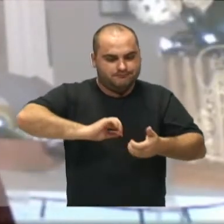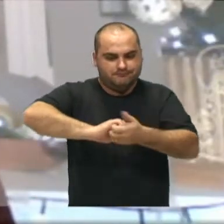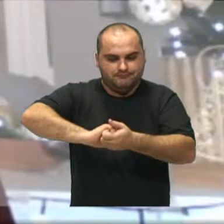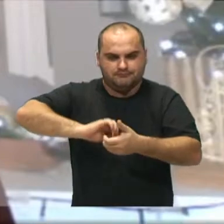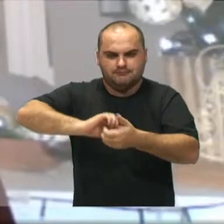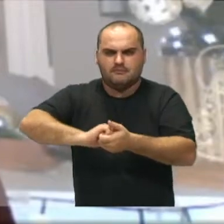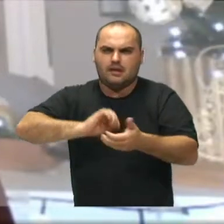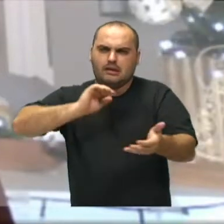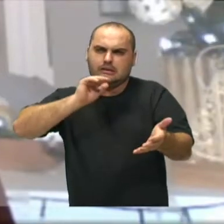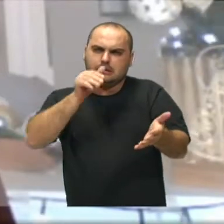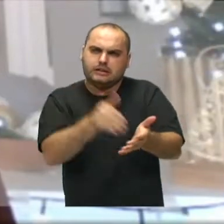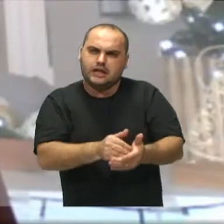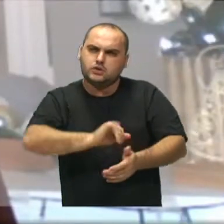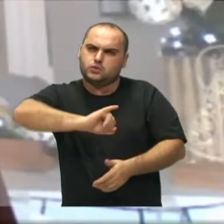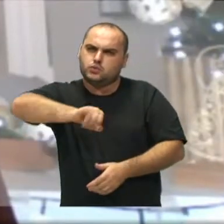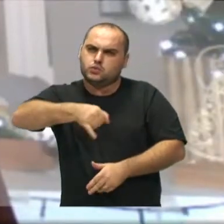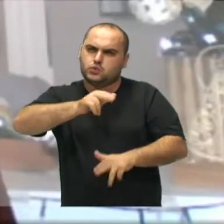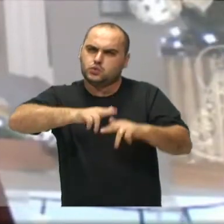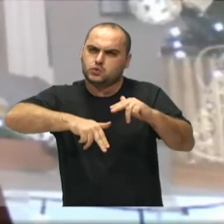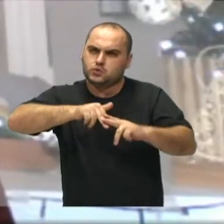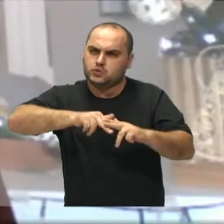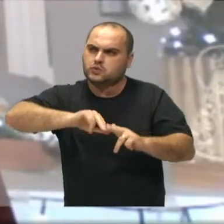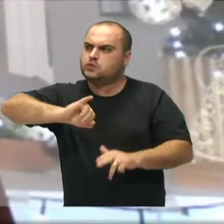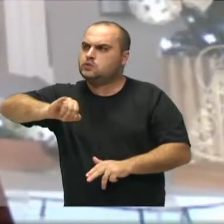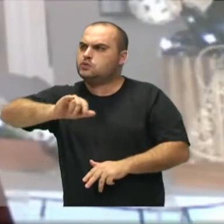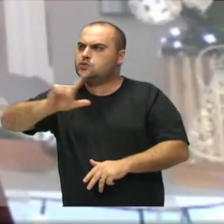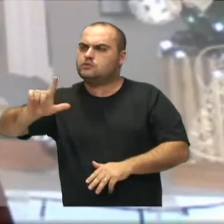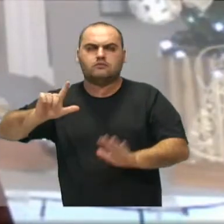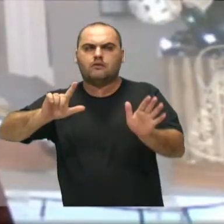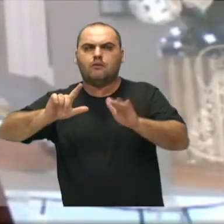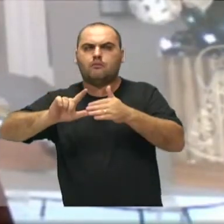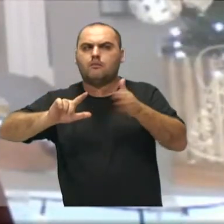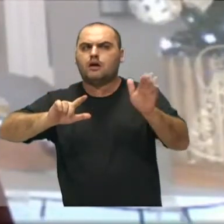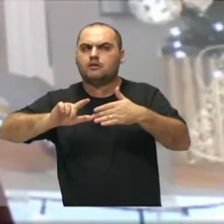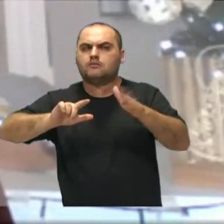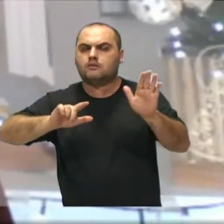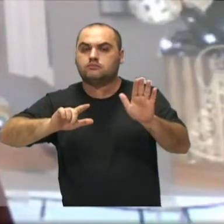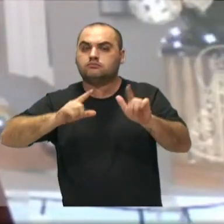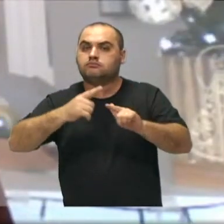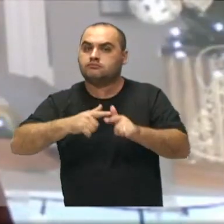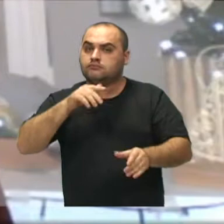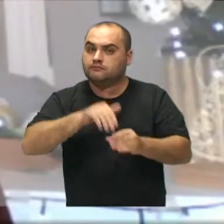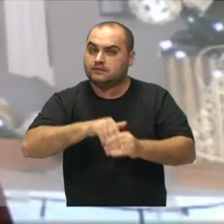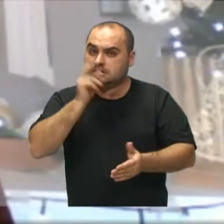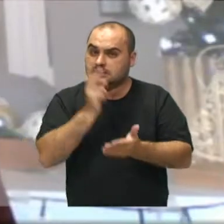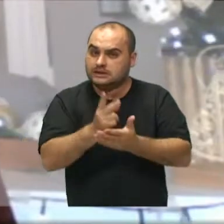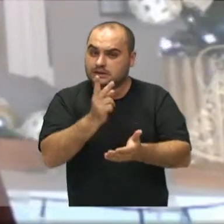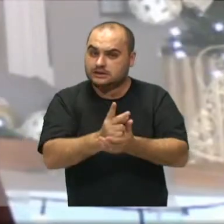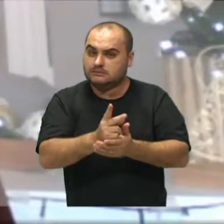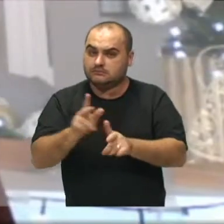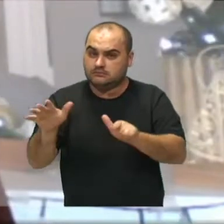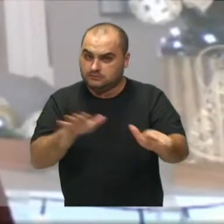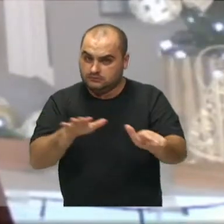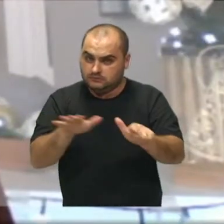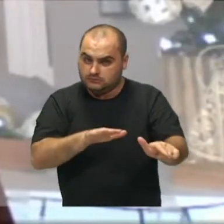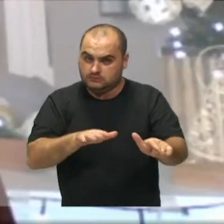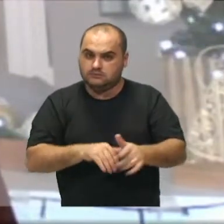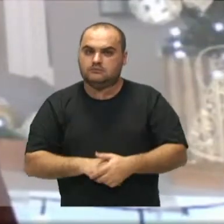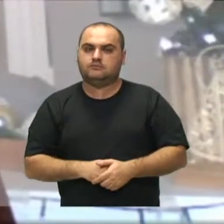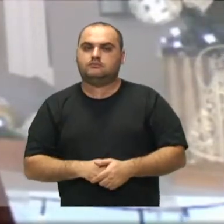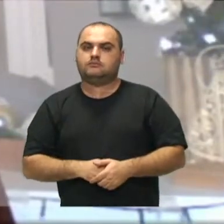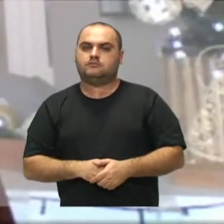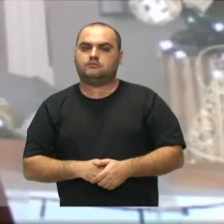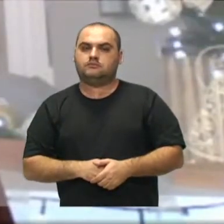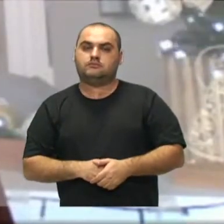ou menos junho, julho, não, até um pouco mais, é porque hoje a eleição foi em setembro, né? Em outubro, antes